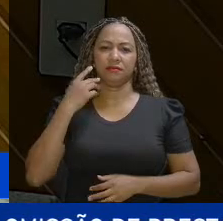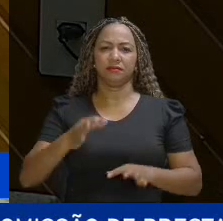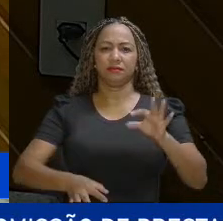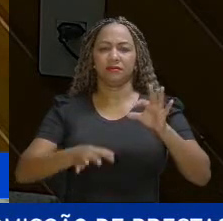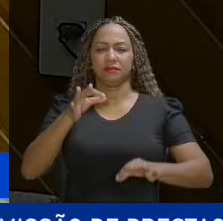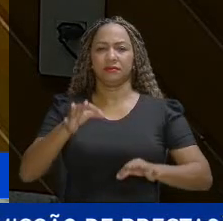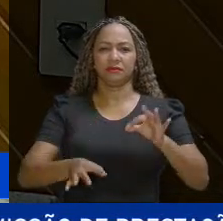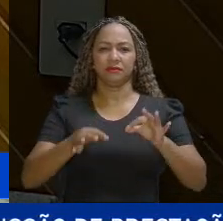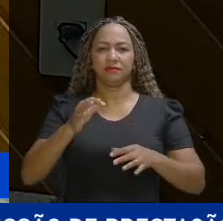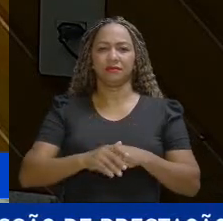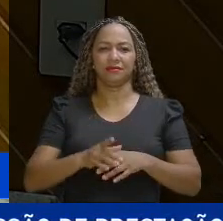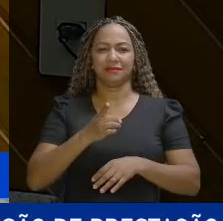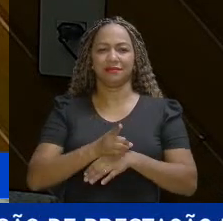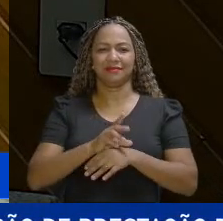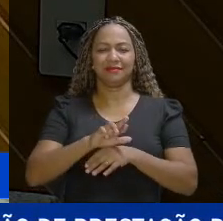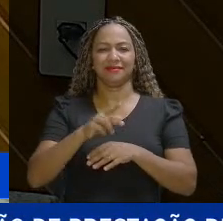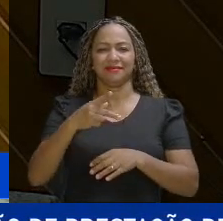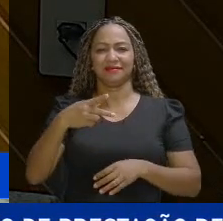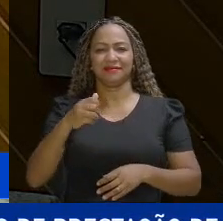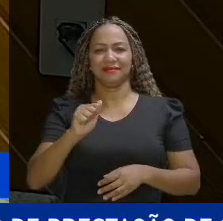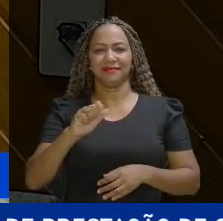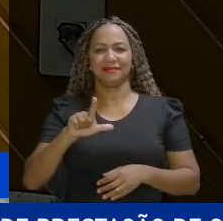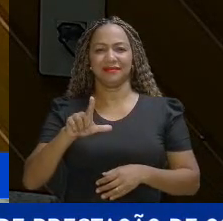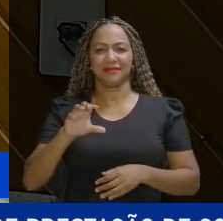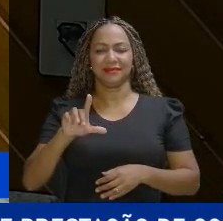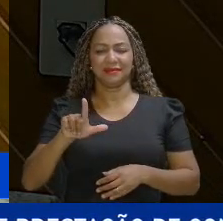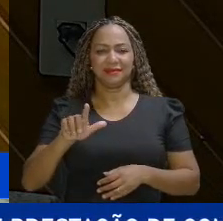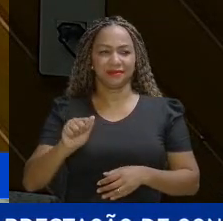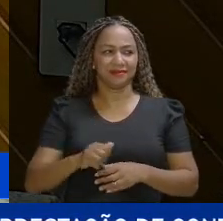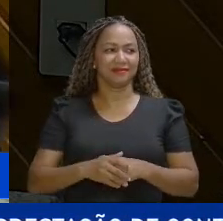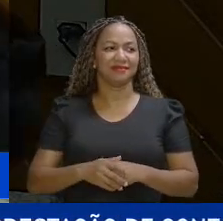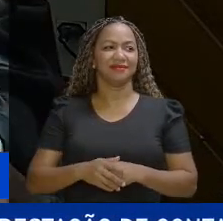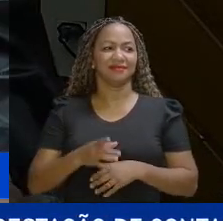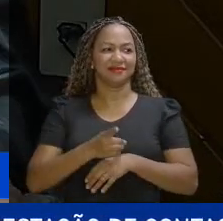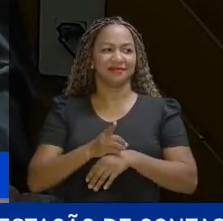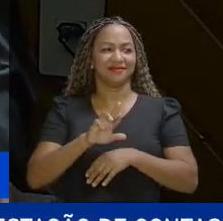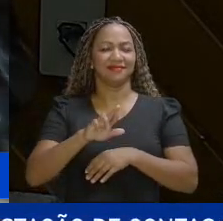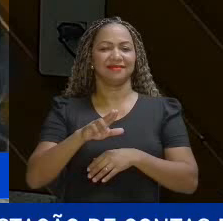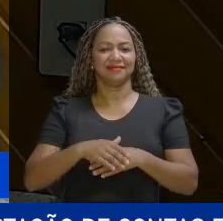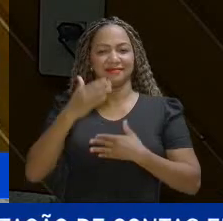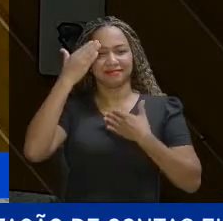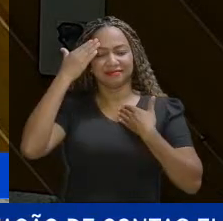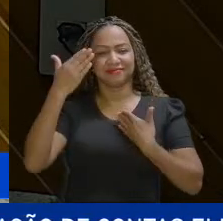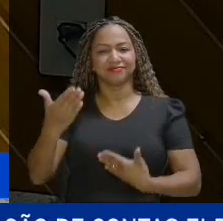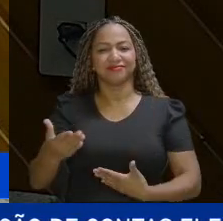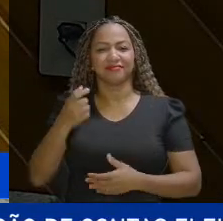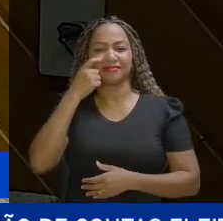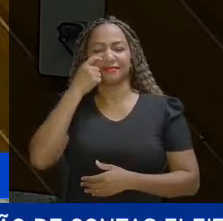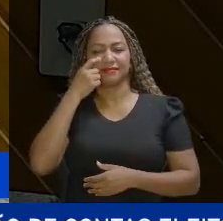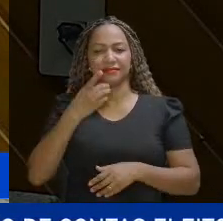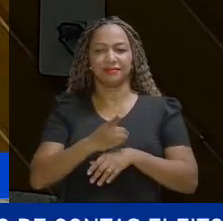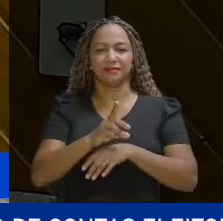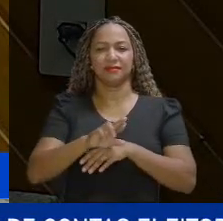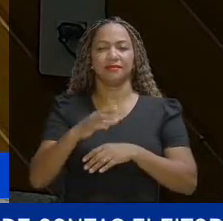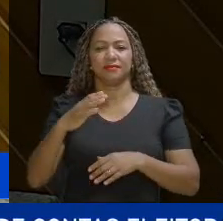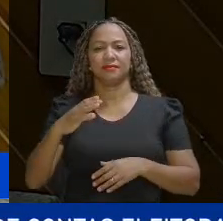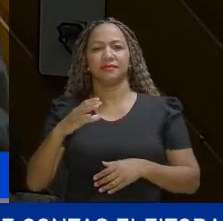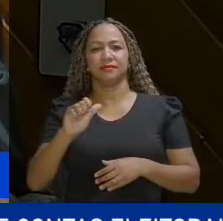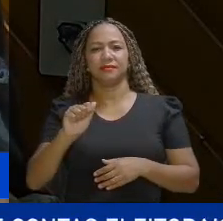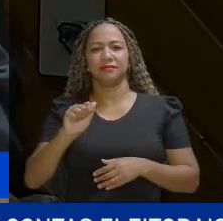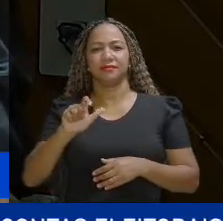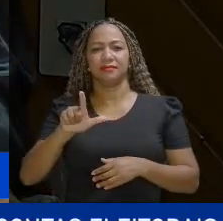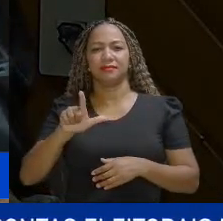postiços laterais. Os óculos de armação são escuros, tem marca canoada grisalha e traje a toga preta. O Carlos Torque, participando